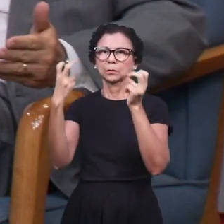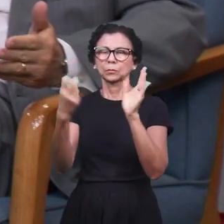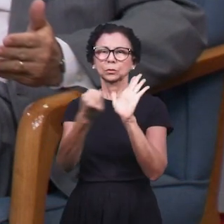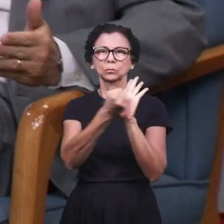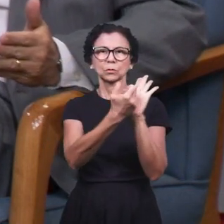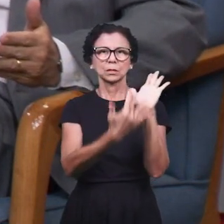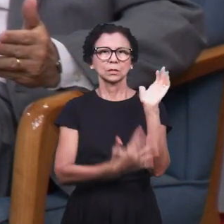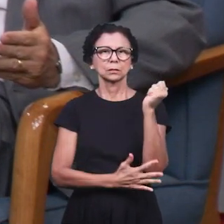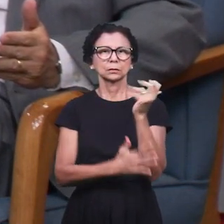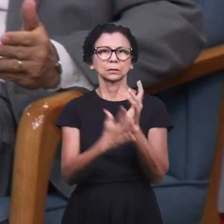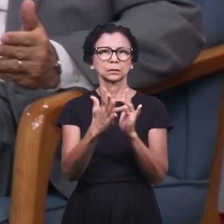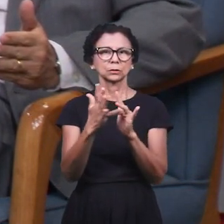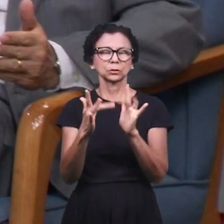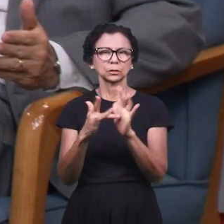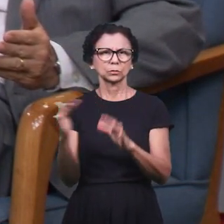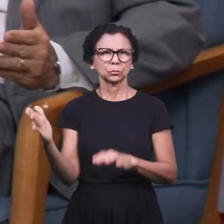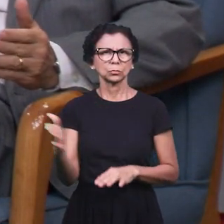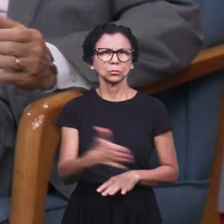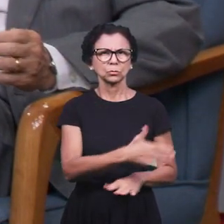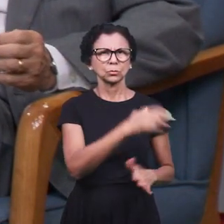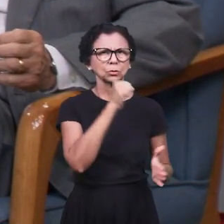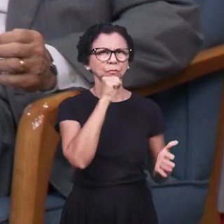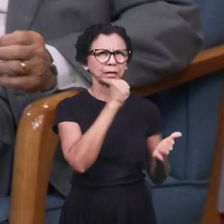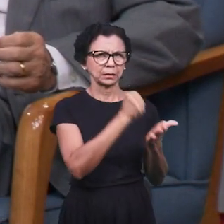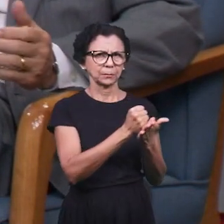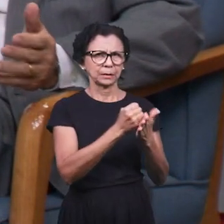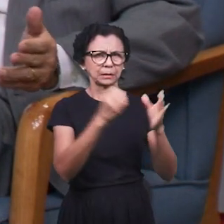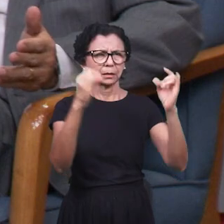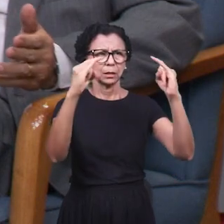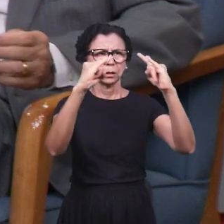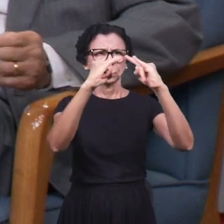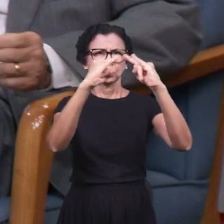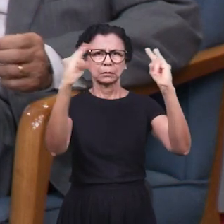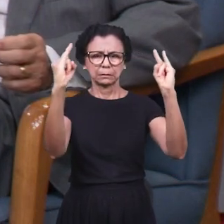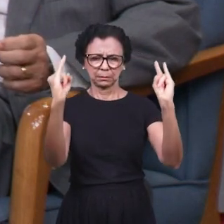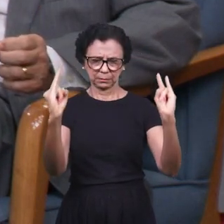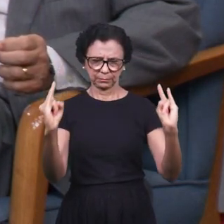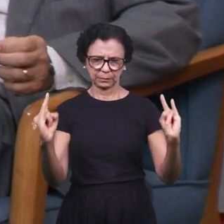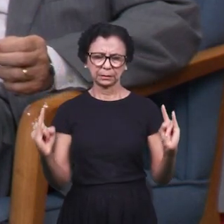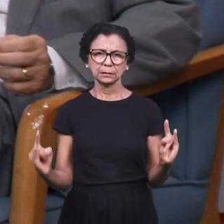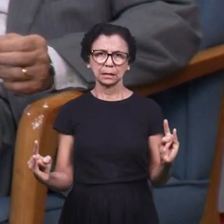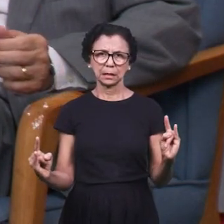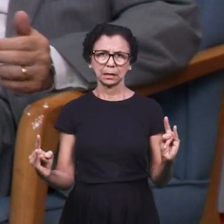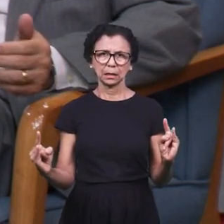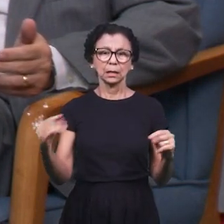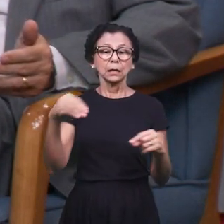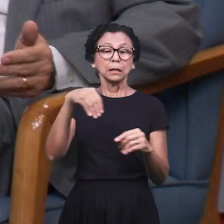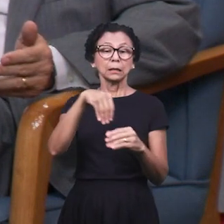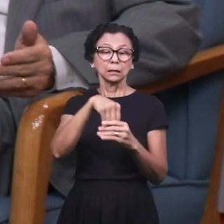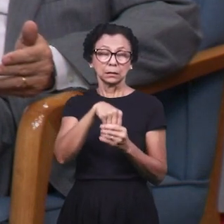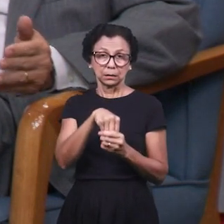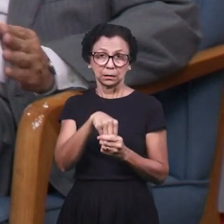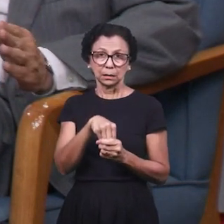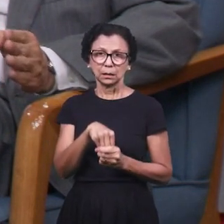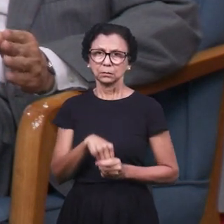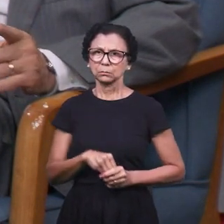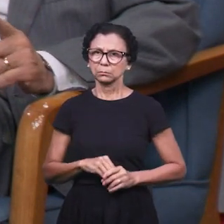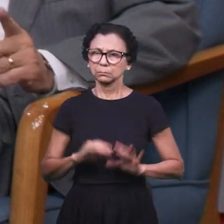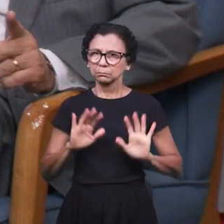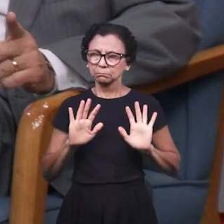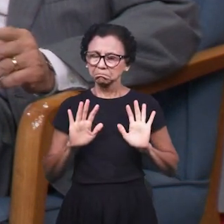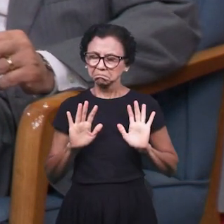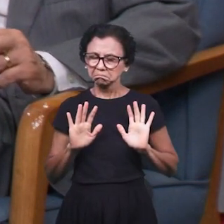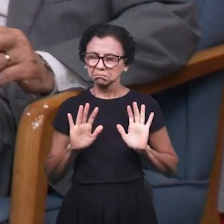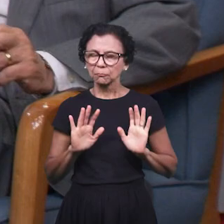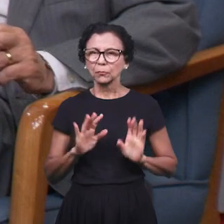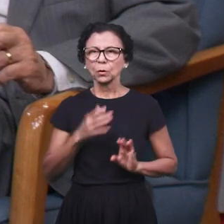O Santíssimo era o lugar, no Velho Testamento, lá no tabernáculo, era o lugar onde só entrava o